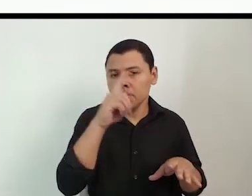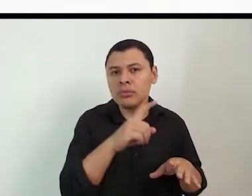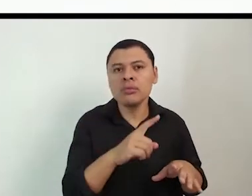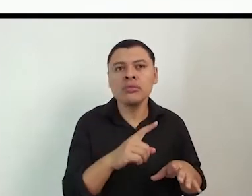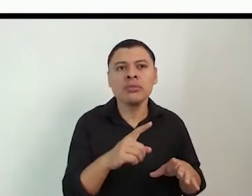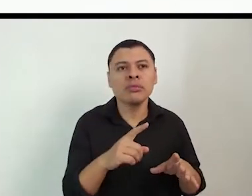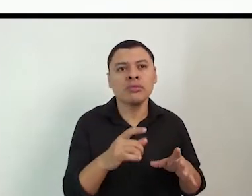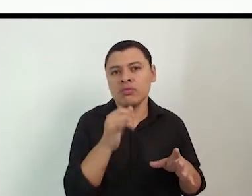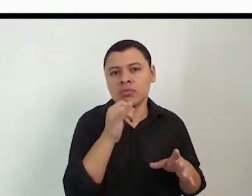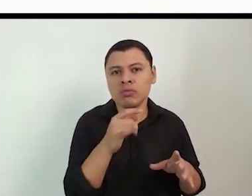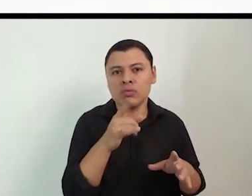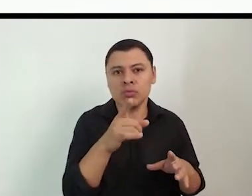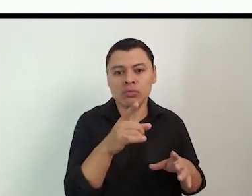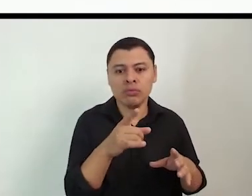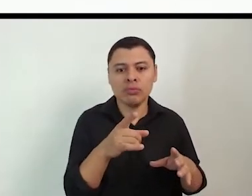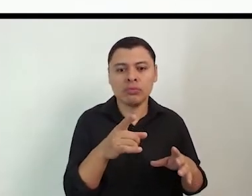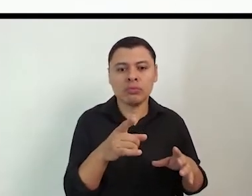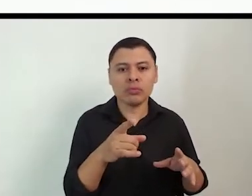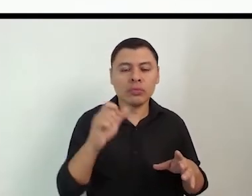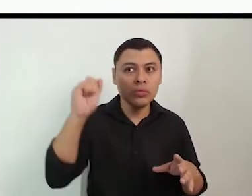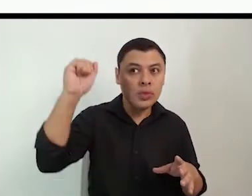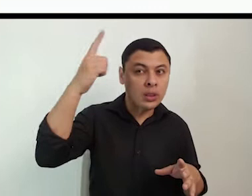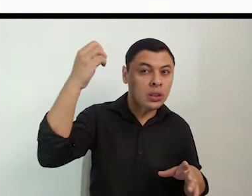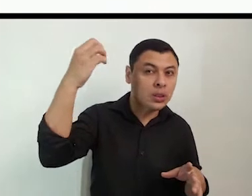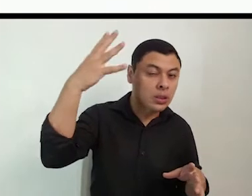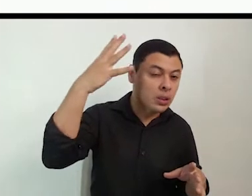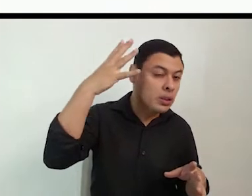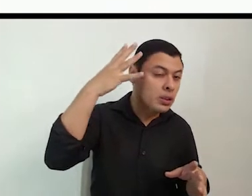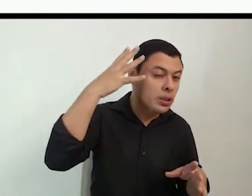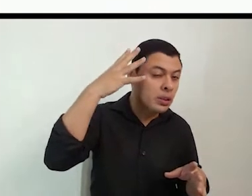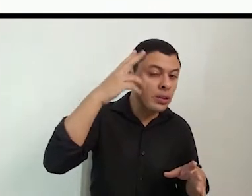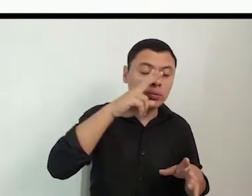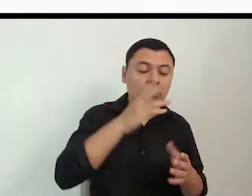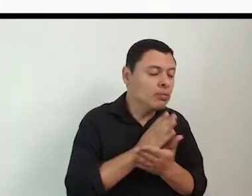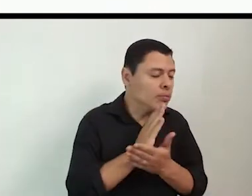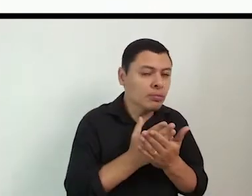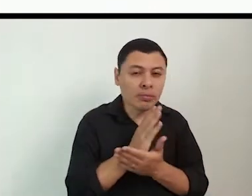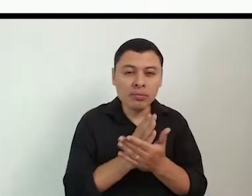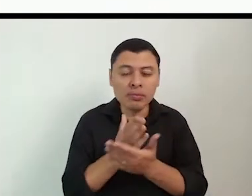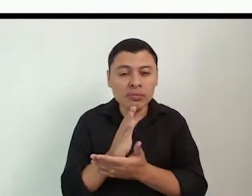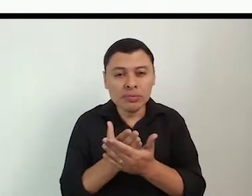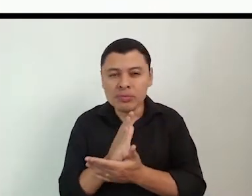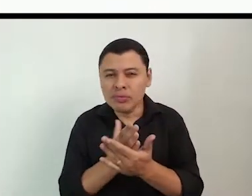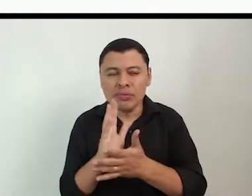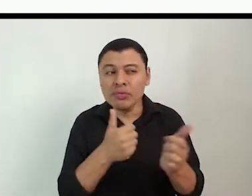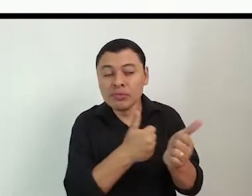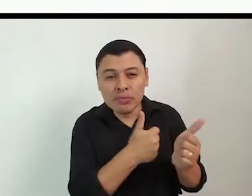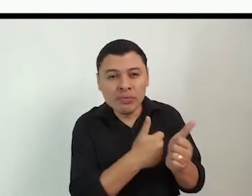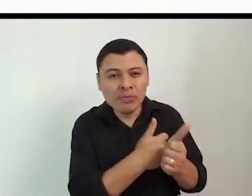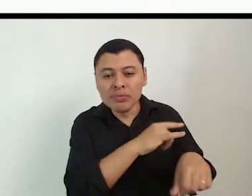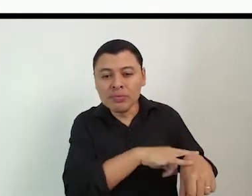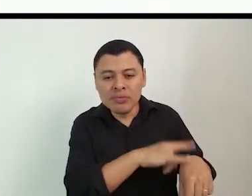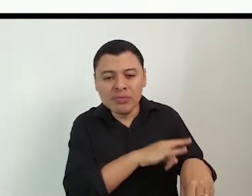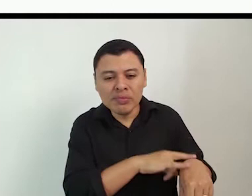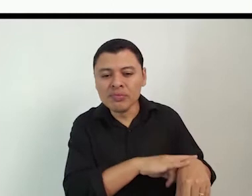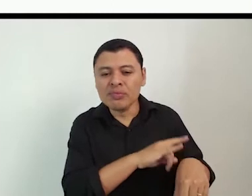bom, você não fica tão exposto a uma iluminação muito grande, não está exposto perto do banheiro, que vai ter um barulho